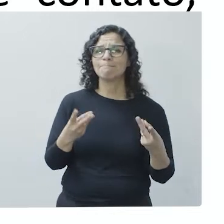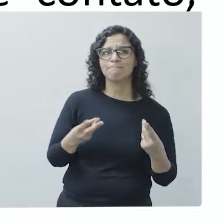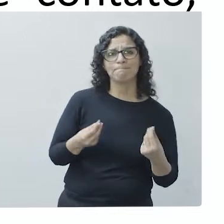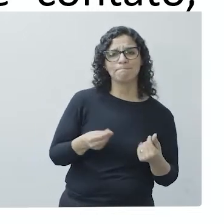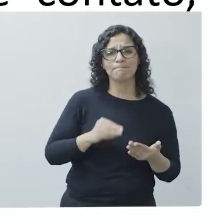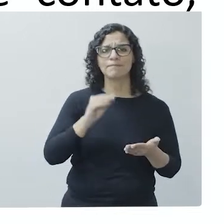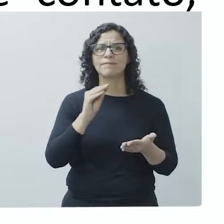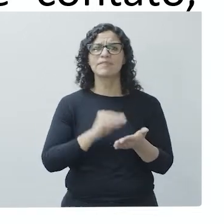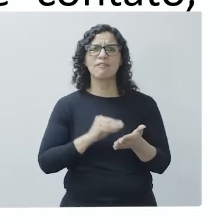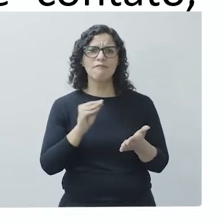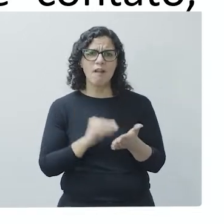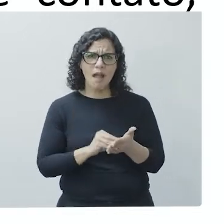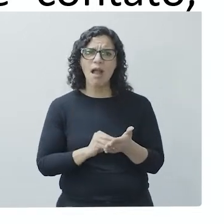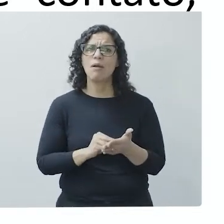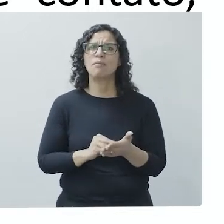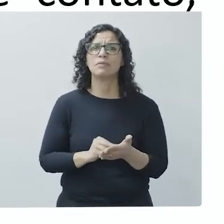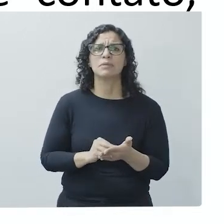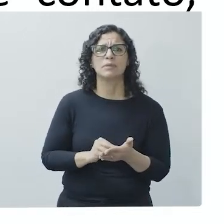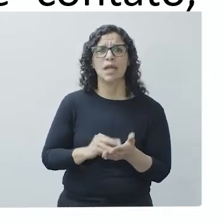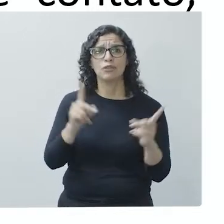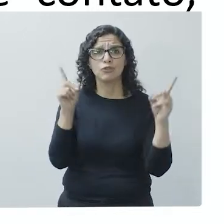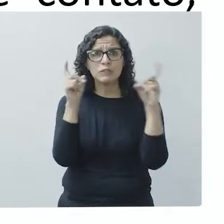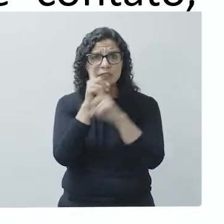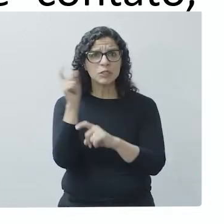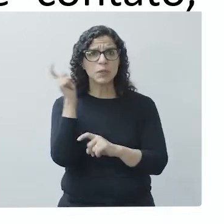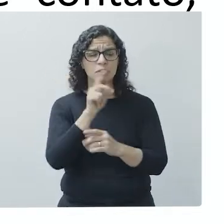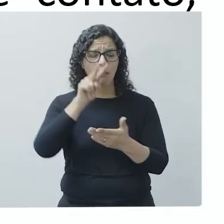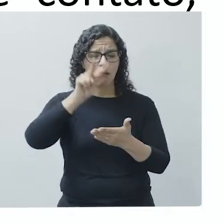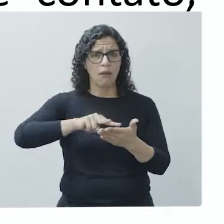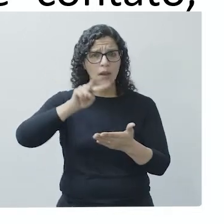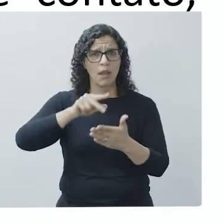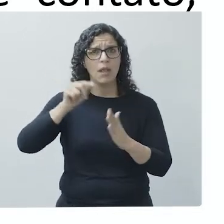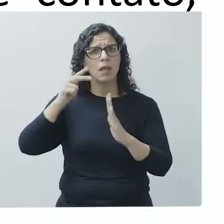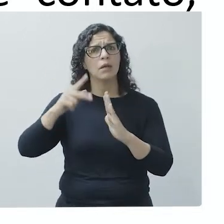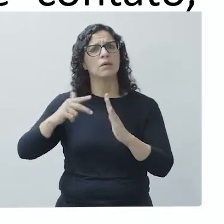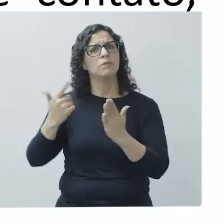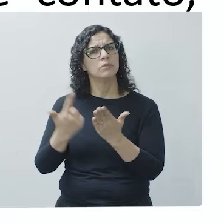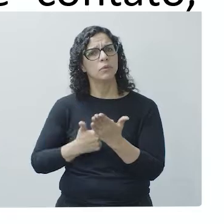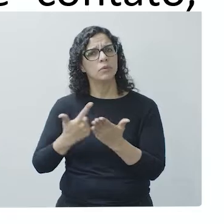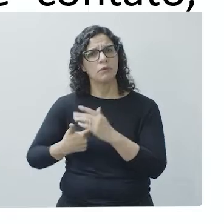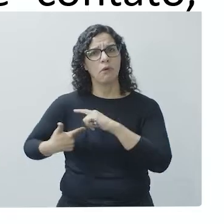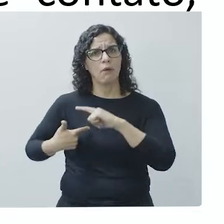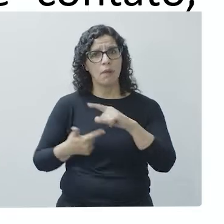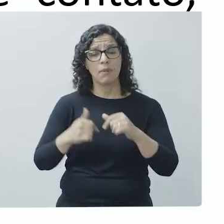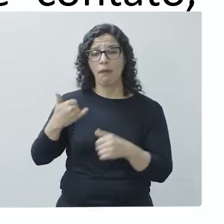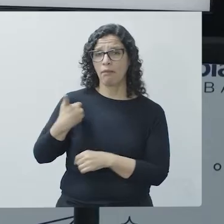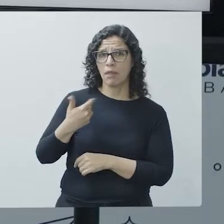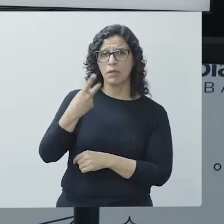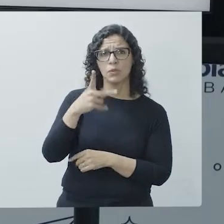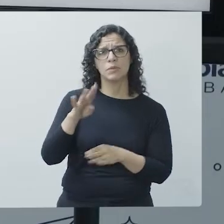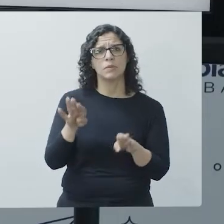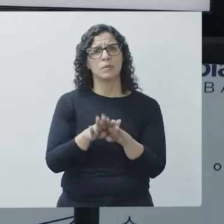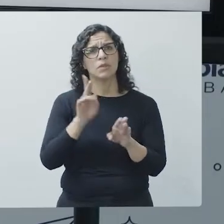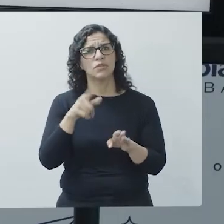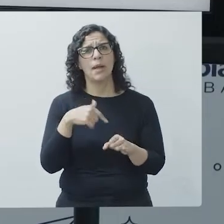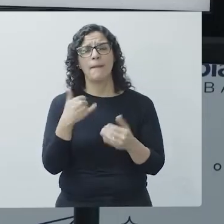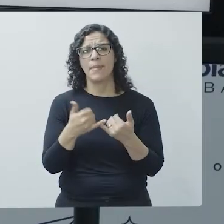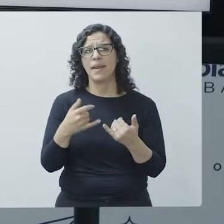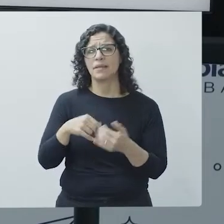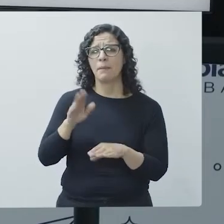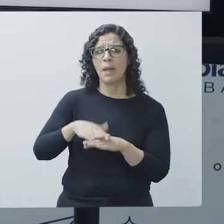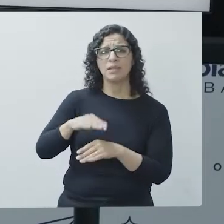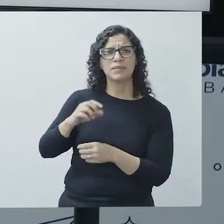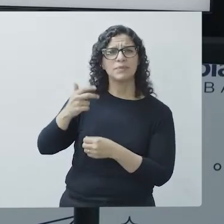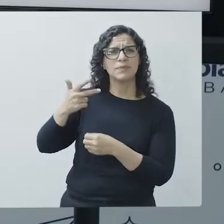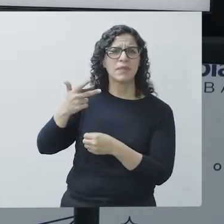vai ter mais problemas para fazer a leitura do clássico. Né? Por quê? Porque dependendo da sua idade já lá um pouco